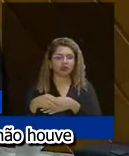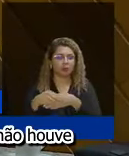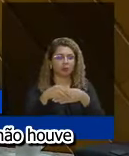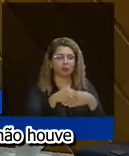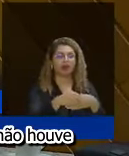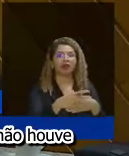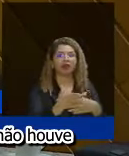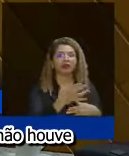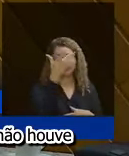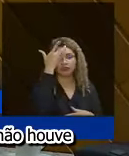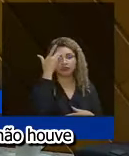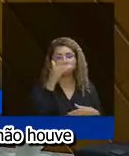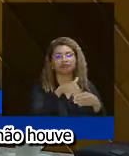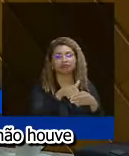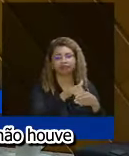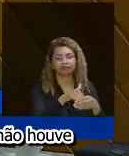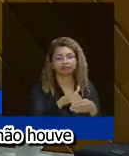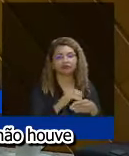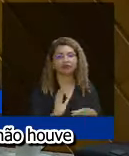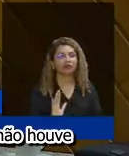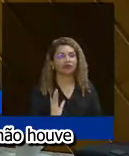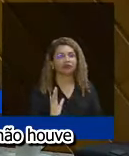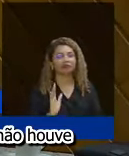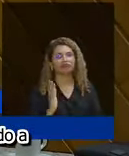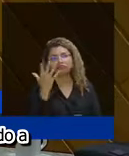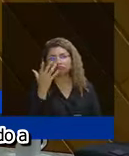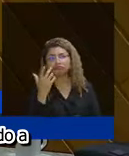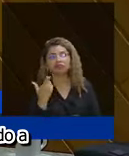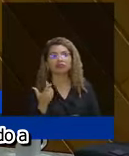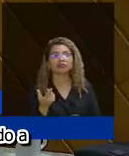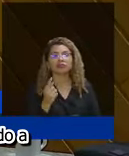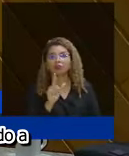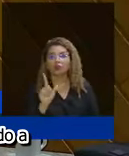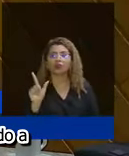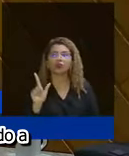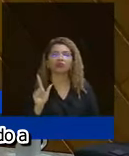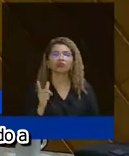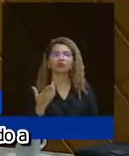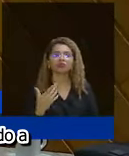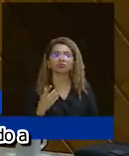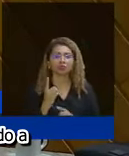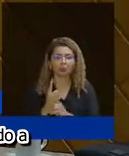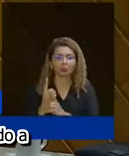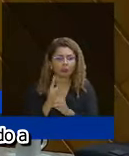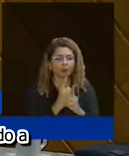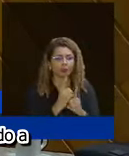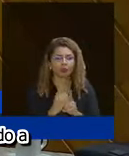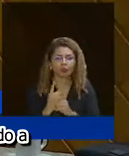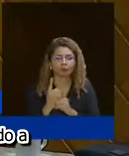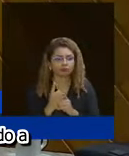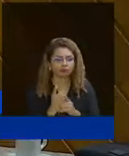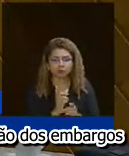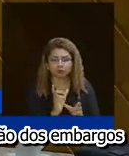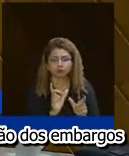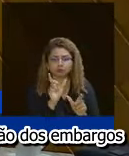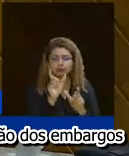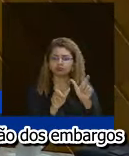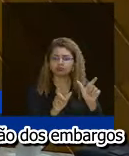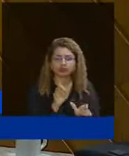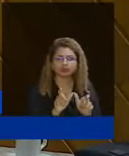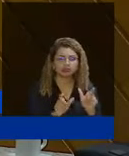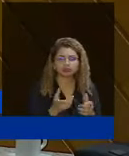E o outro fato também que é marcante no caso é que não houve a identificação de um eleitor sequer que tenha tido, tá, a sua